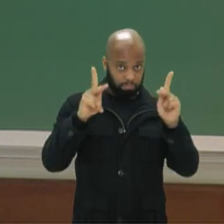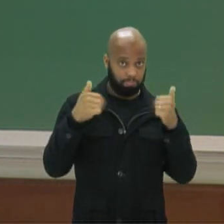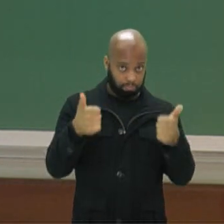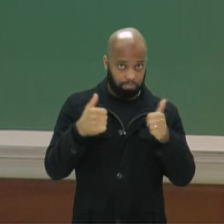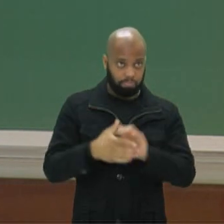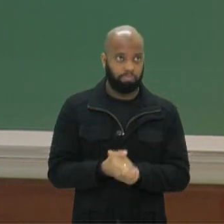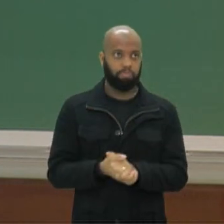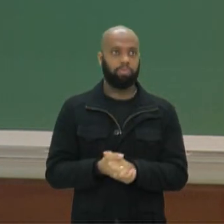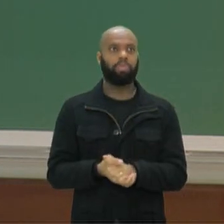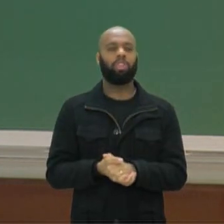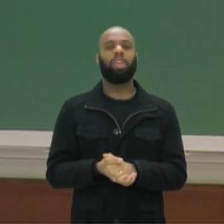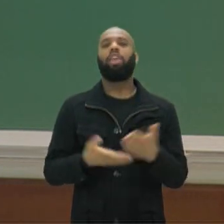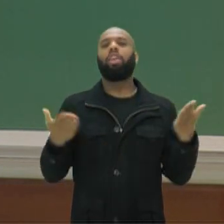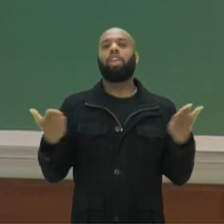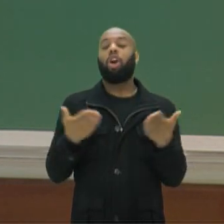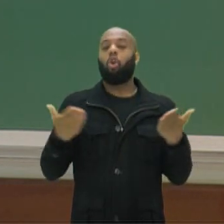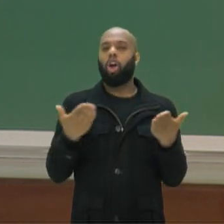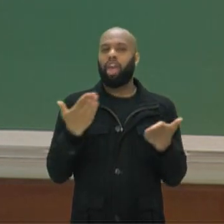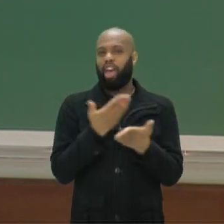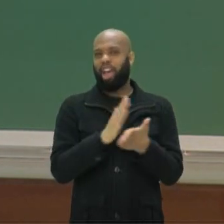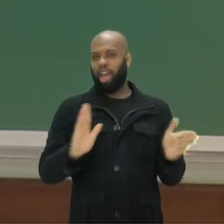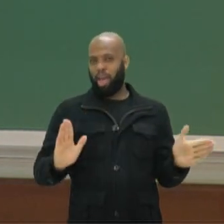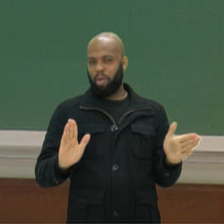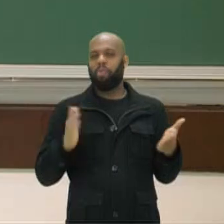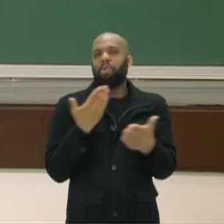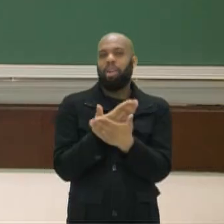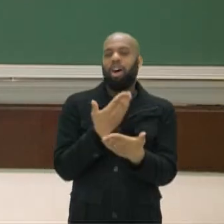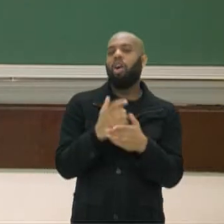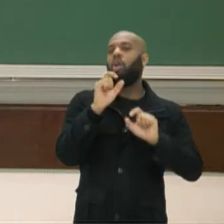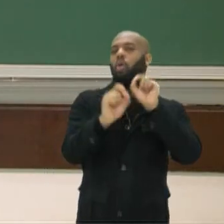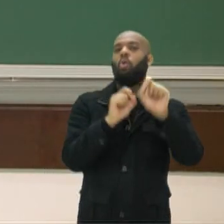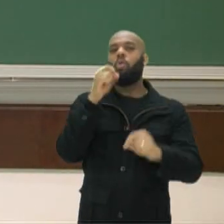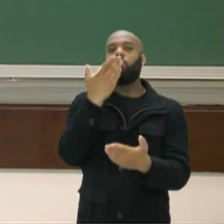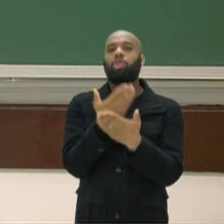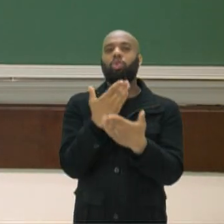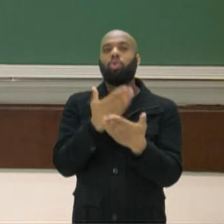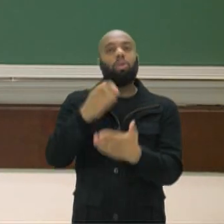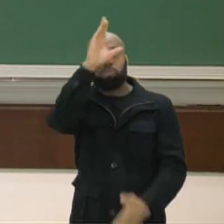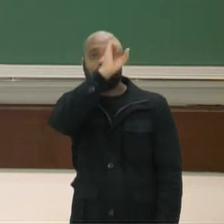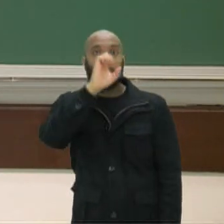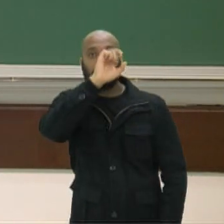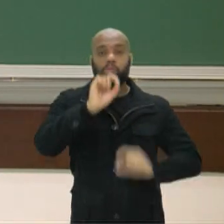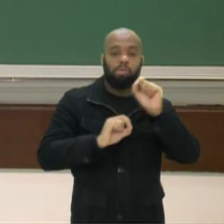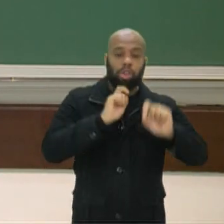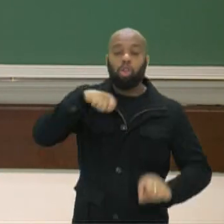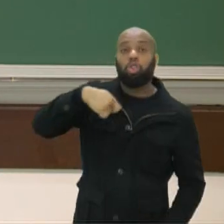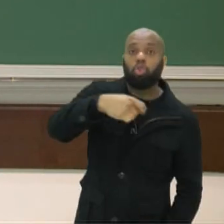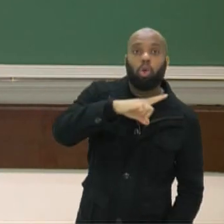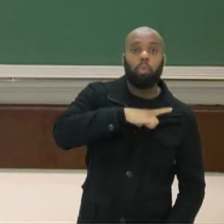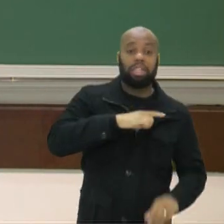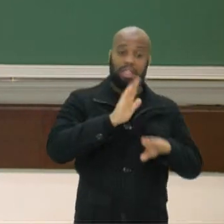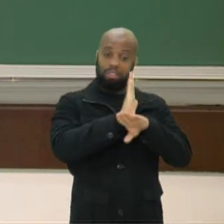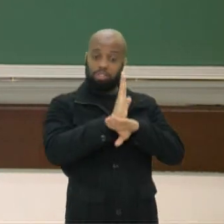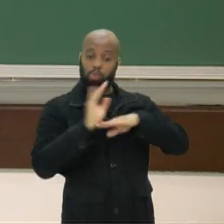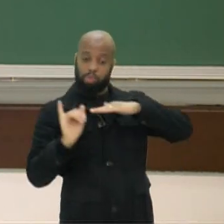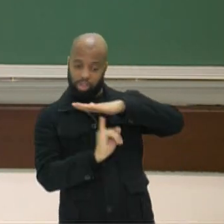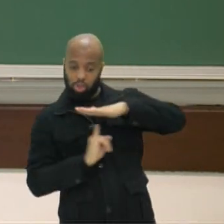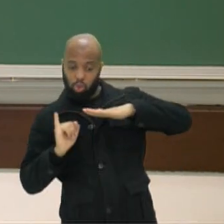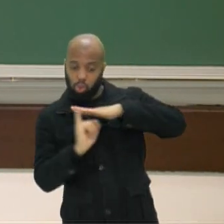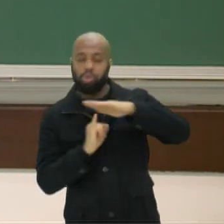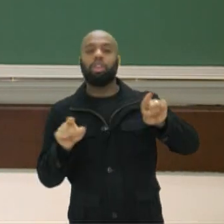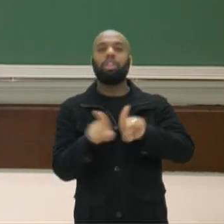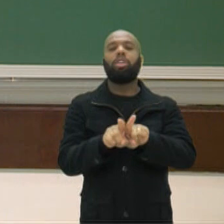Ok? Bora encerrar nossa aula então? Então o que a gente viu hoje, né, pessoal? Hoje nós falamos sobre a indústria de filmes,